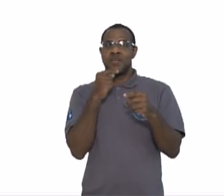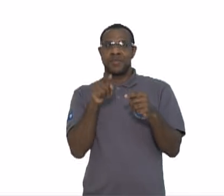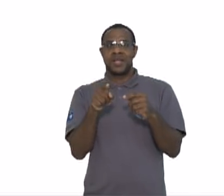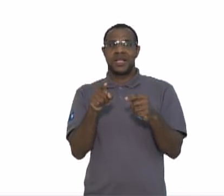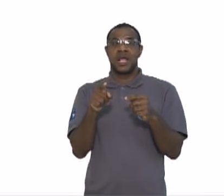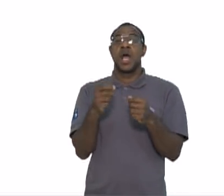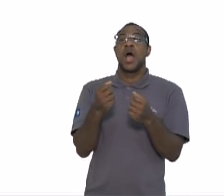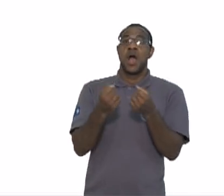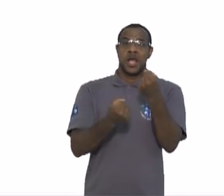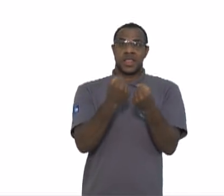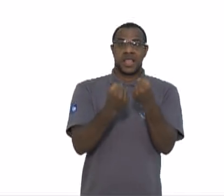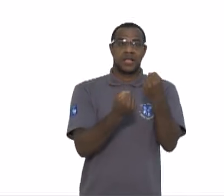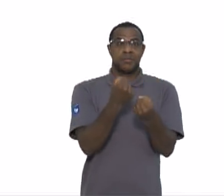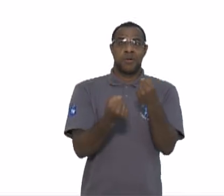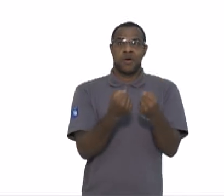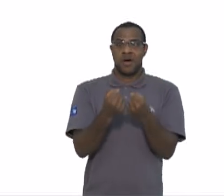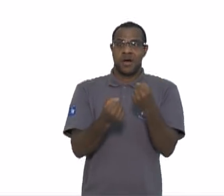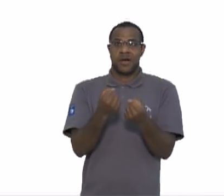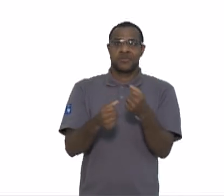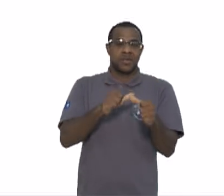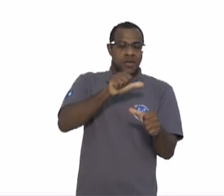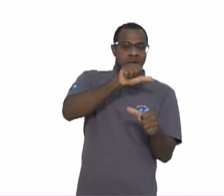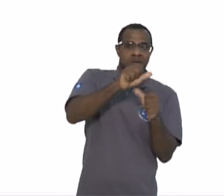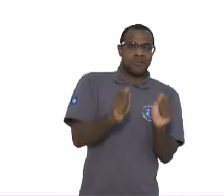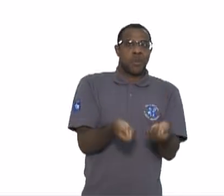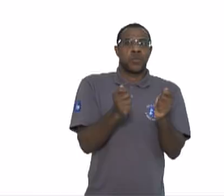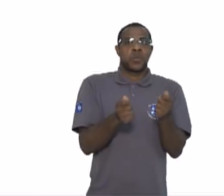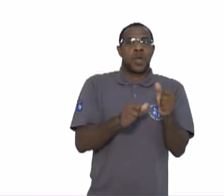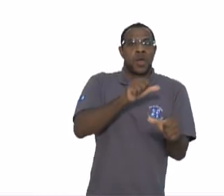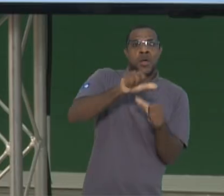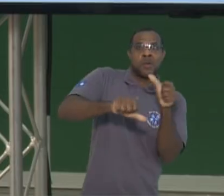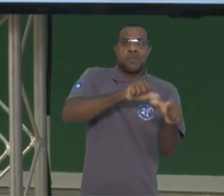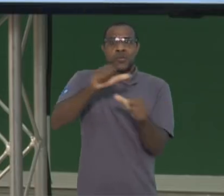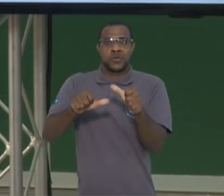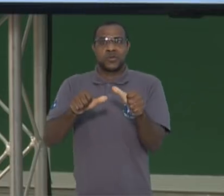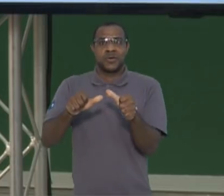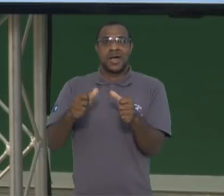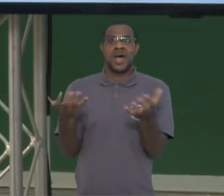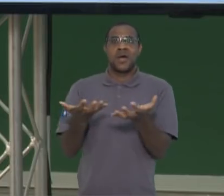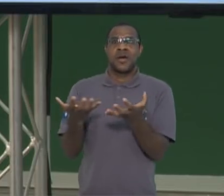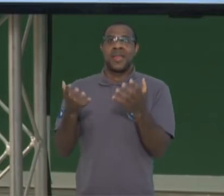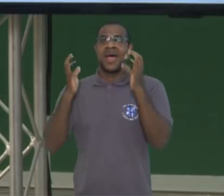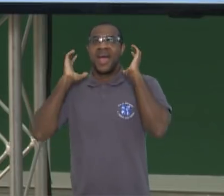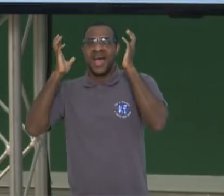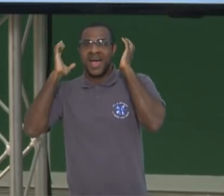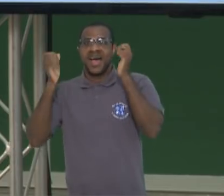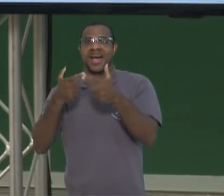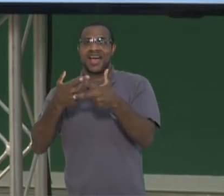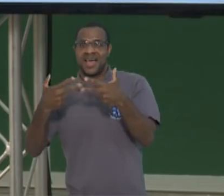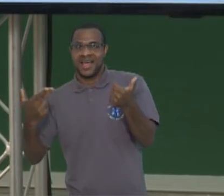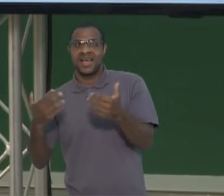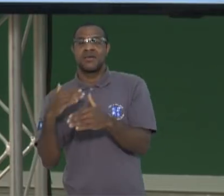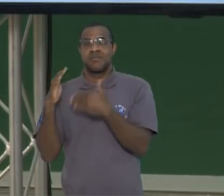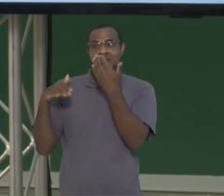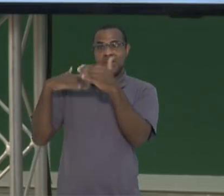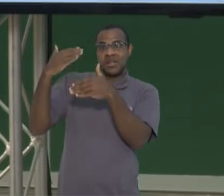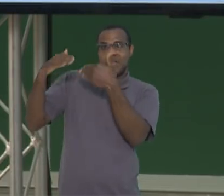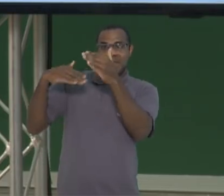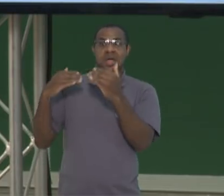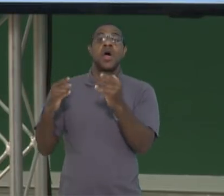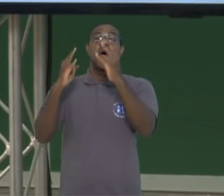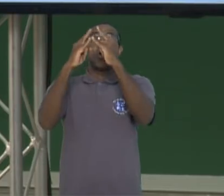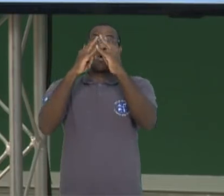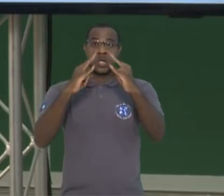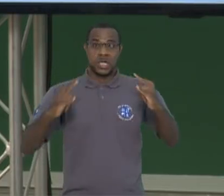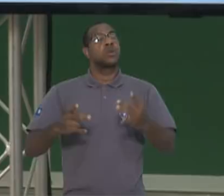ser carroças e apresentações com animais não são mais permitidas, né? Então, se evoluiu, mas o circo continua aí